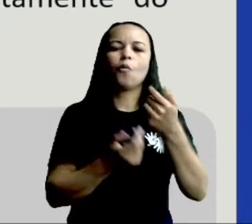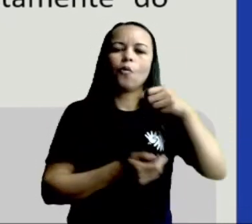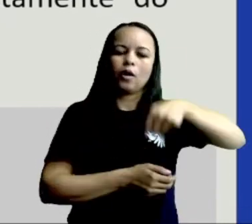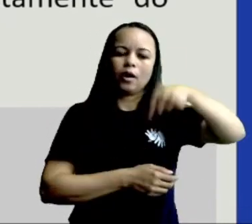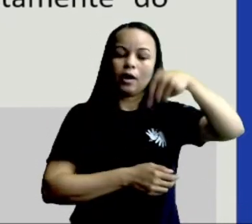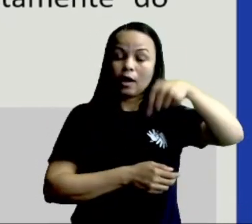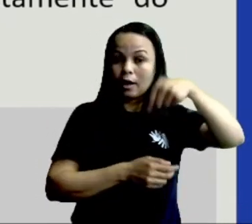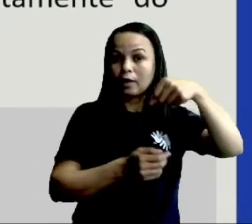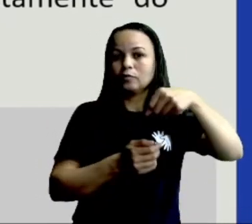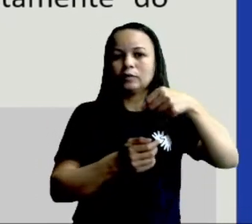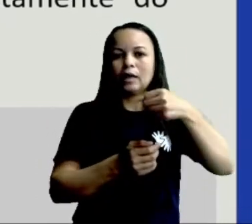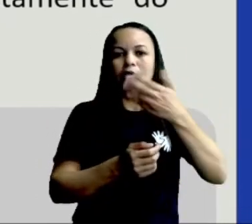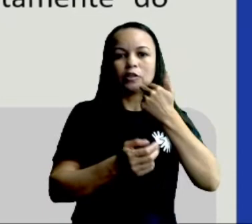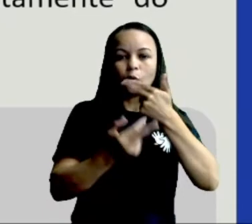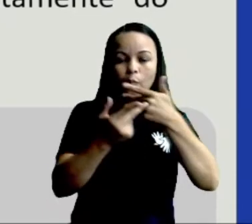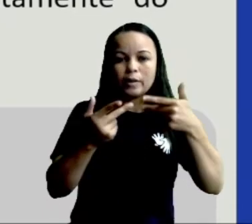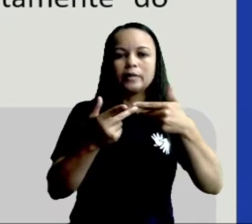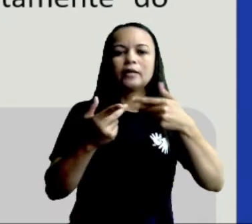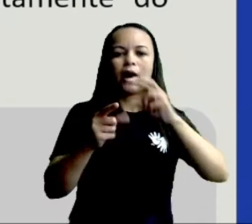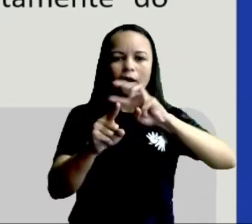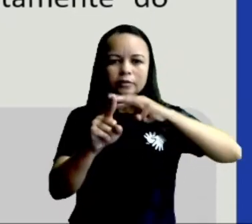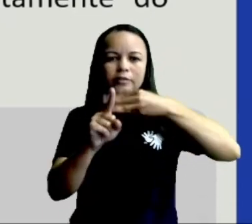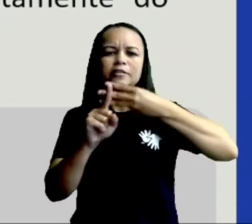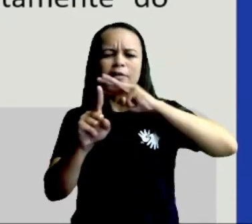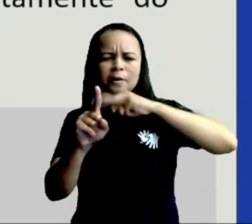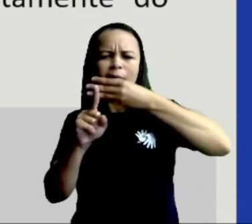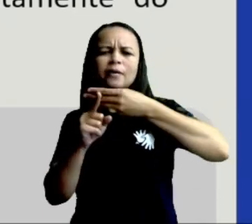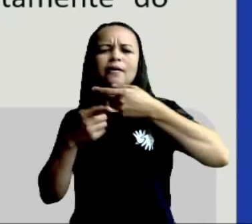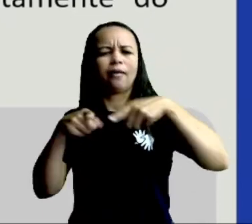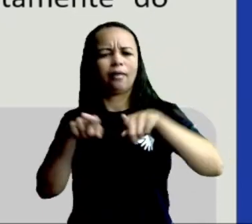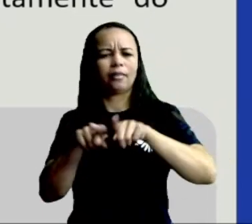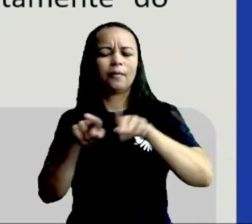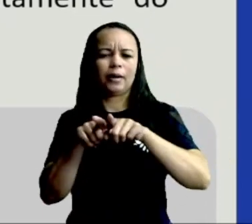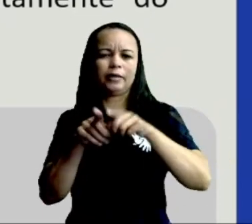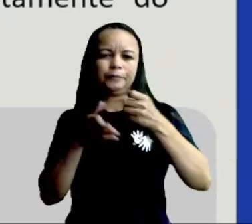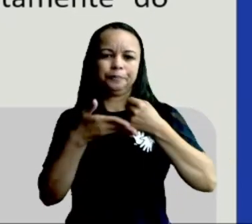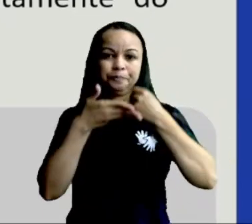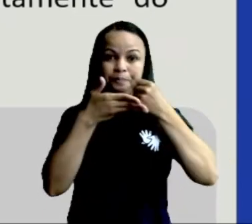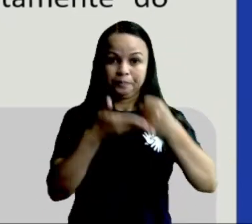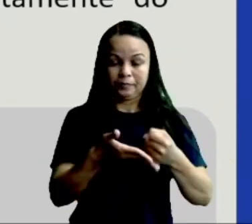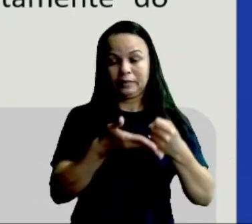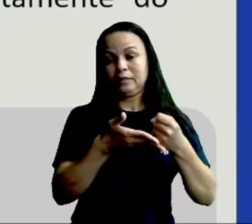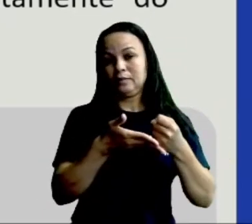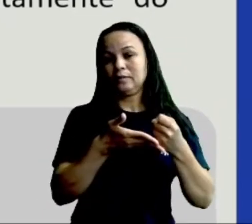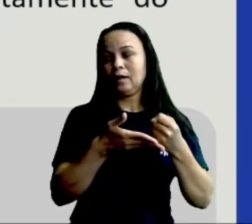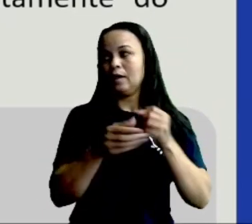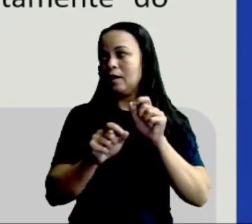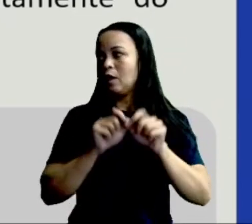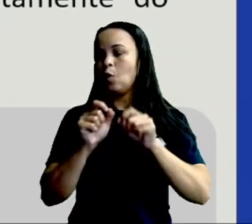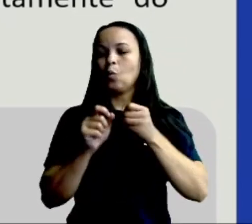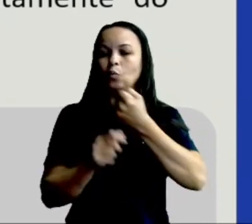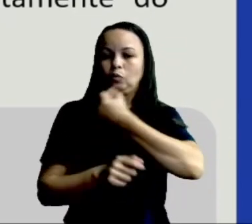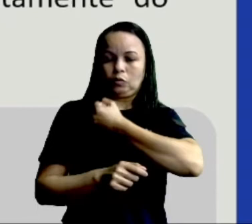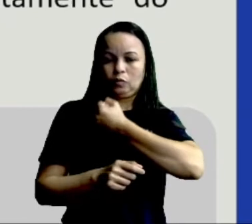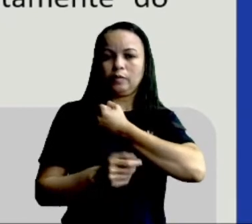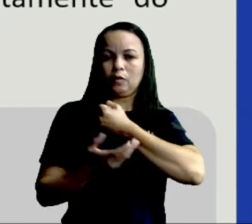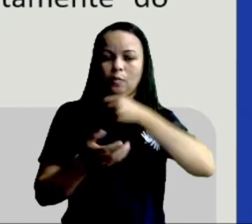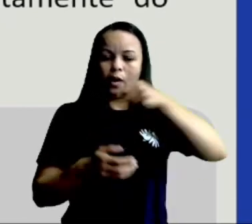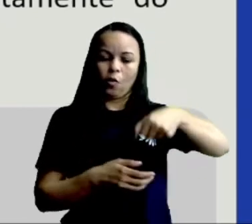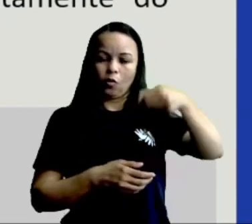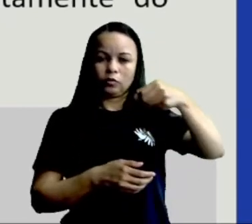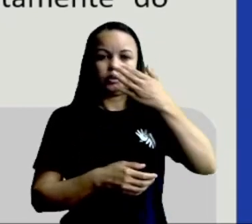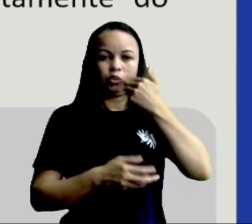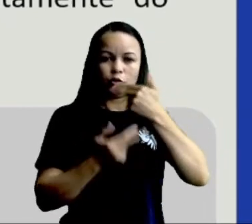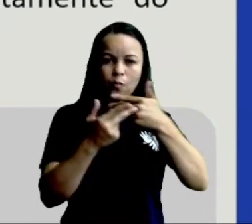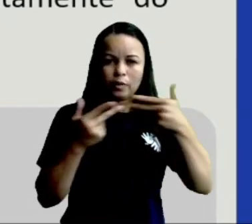pacotes de ração. Isso ajuda a identificar que o número de pacotes de ração